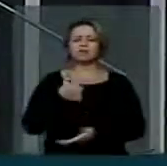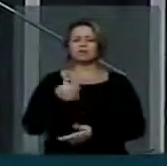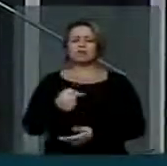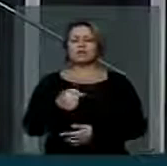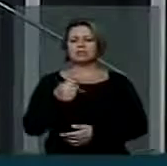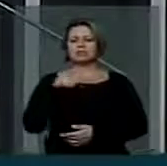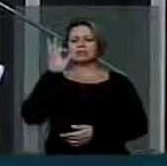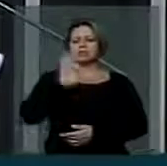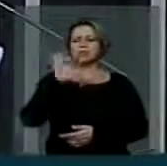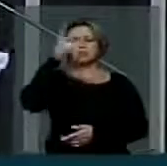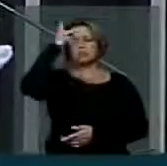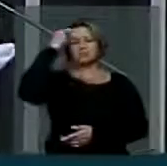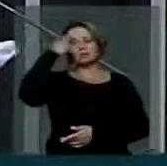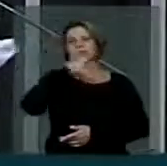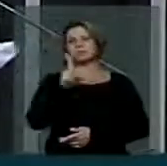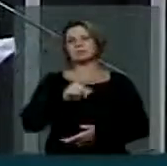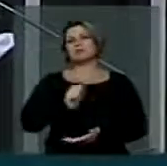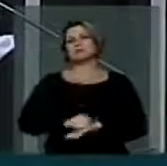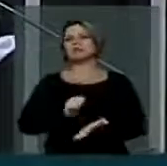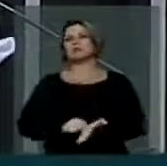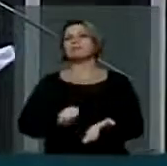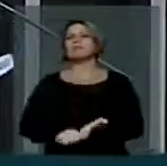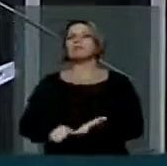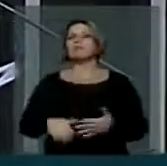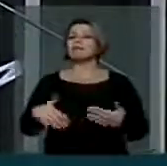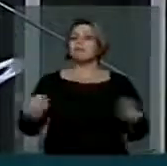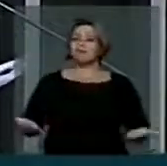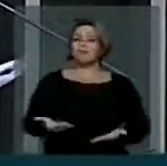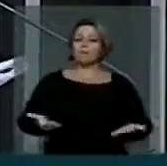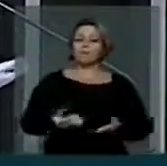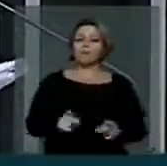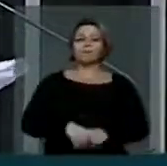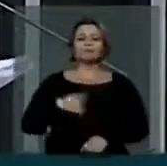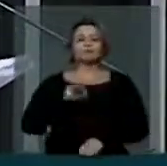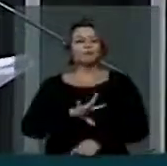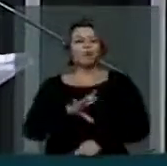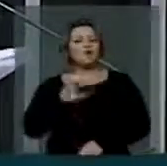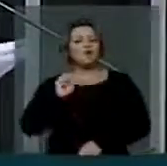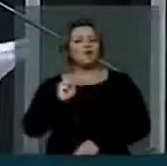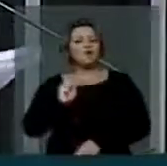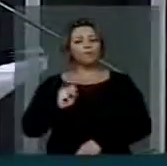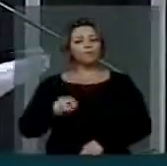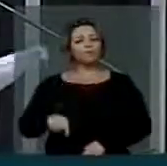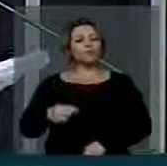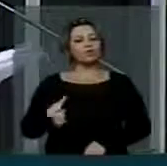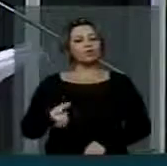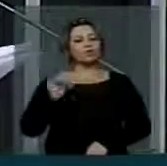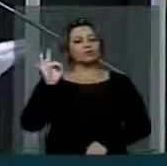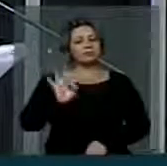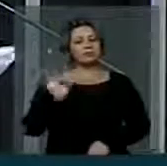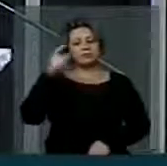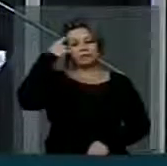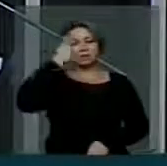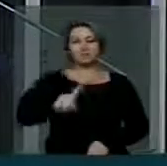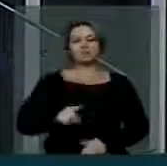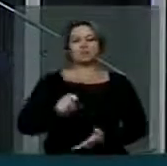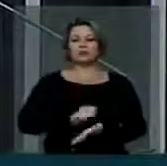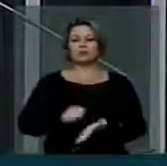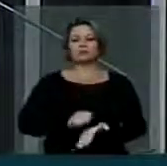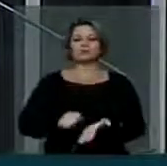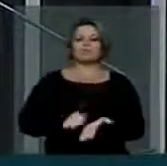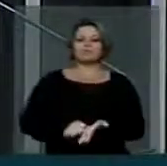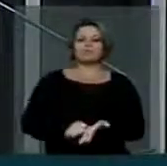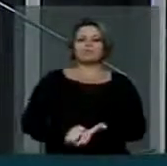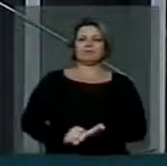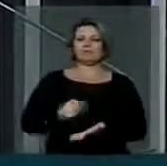17% de analfabetismo, diferente dos 8,6% atuais na população acima de 15